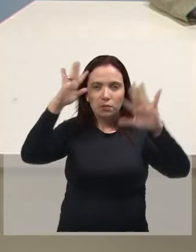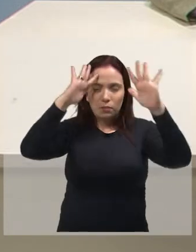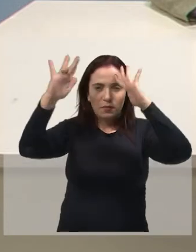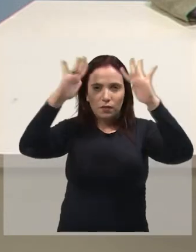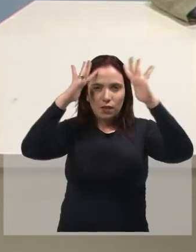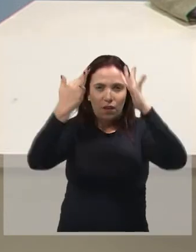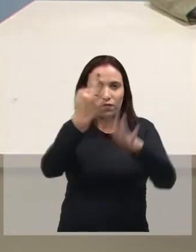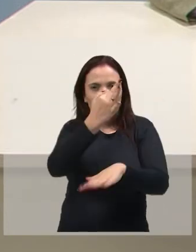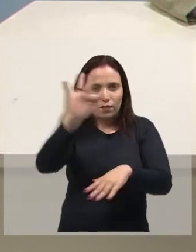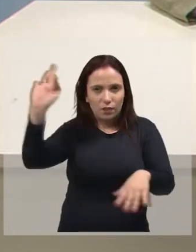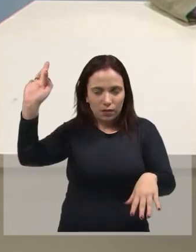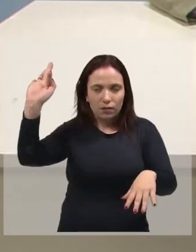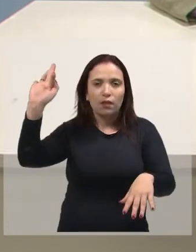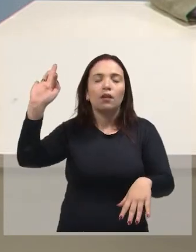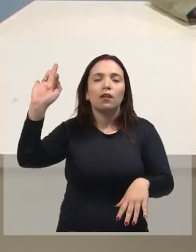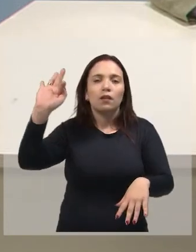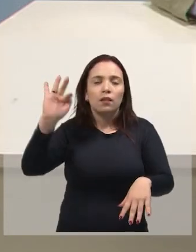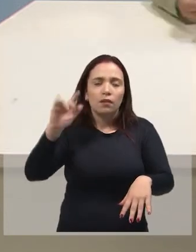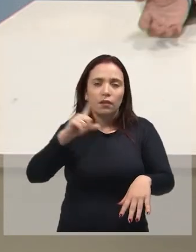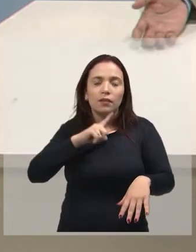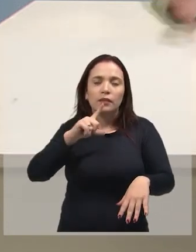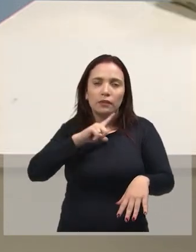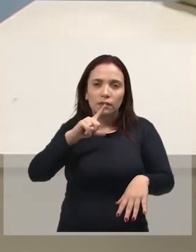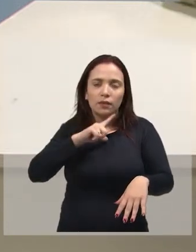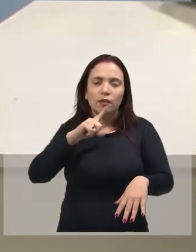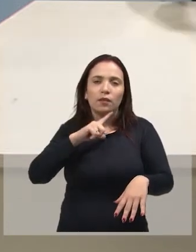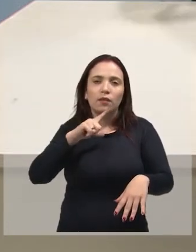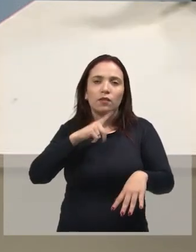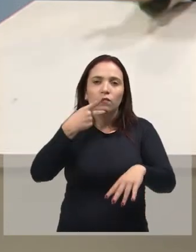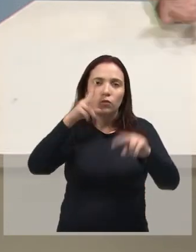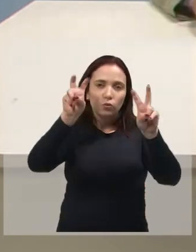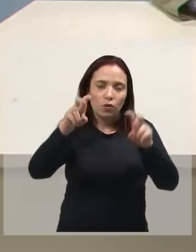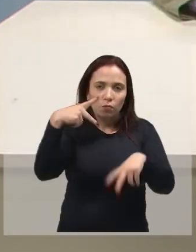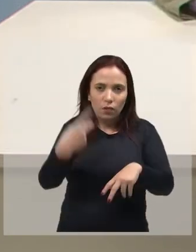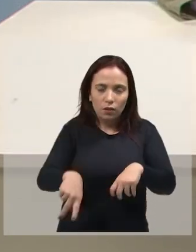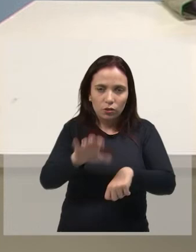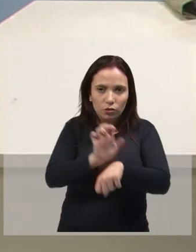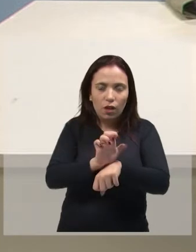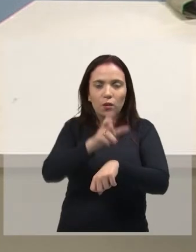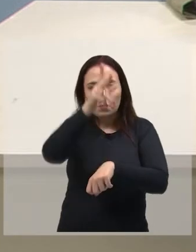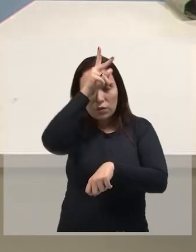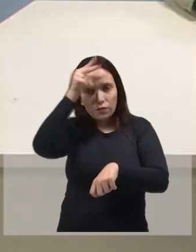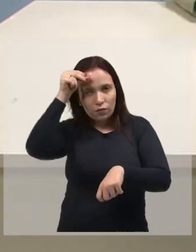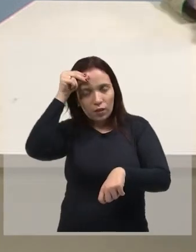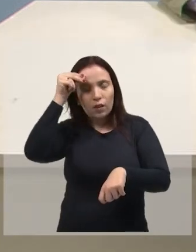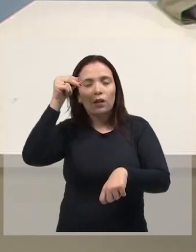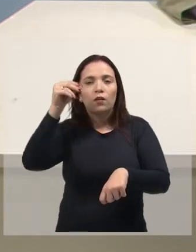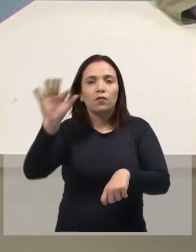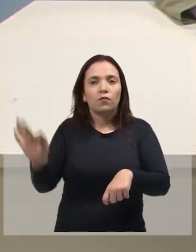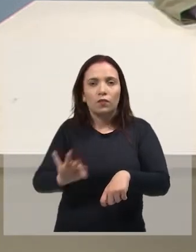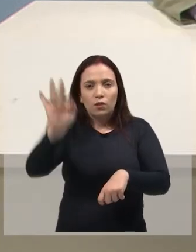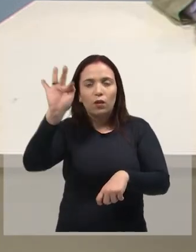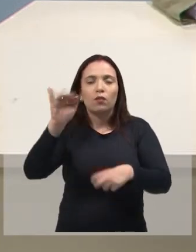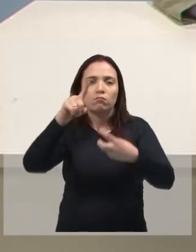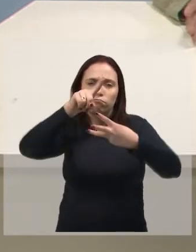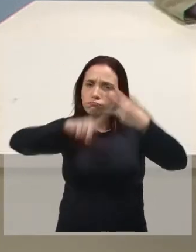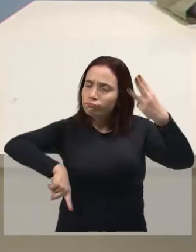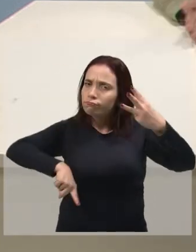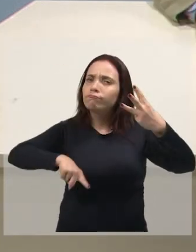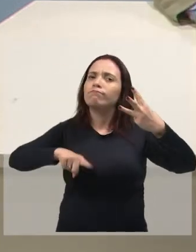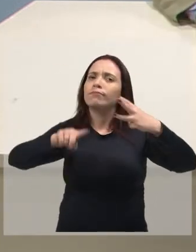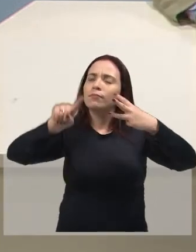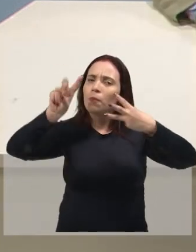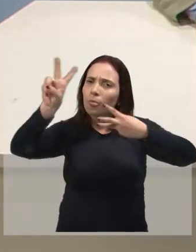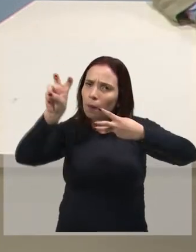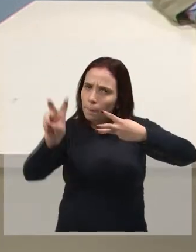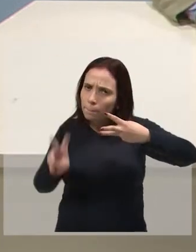francês. Muitas foram as demandas, desde estadual, federal e municipal, que foram abordadas aqui. Eu digo, demandas são